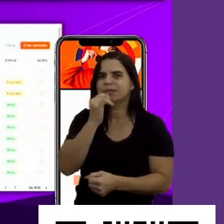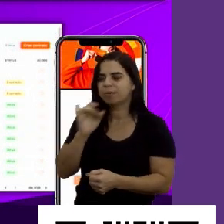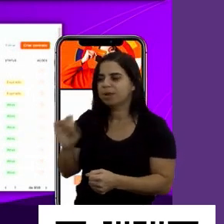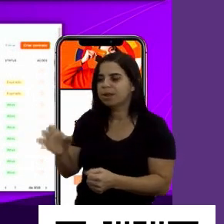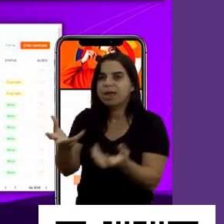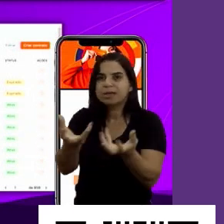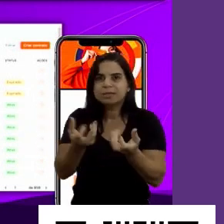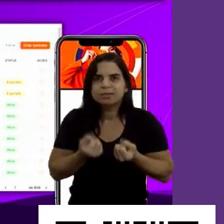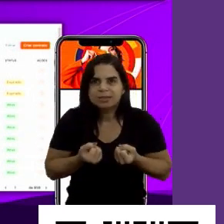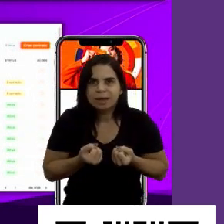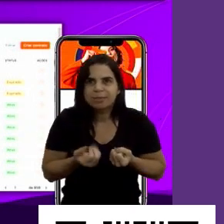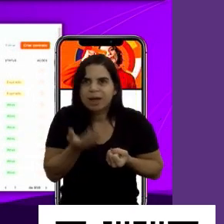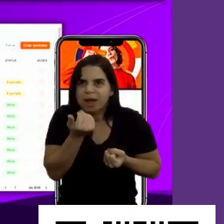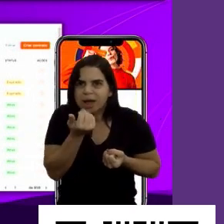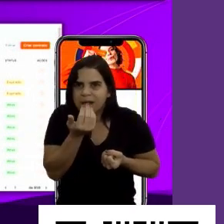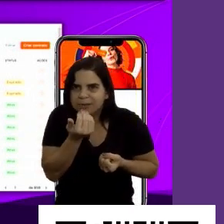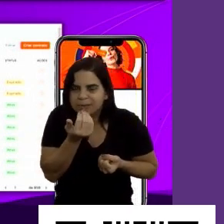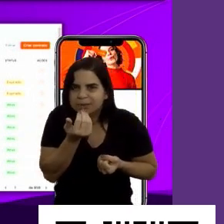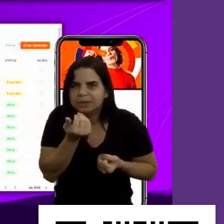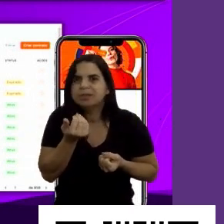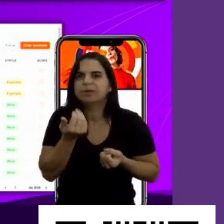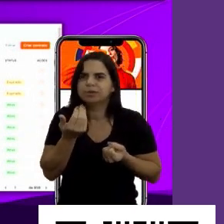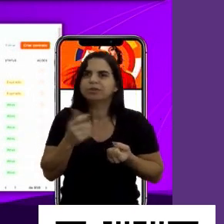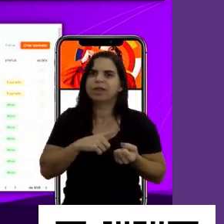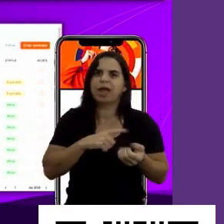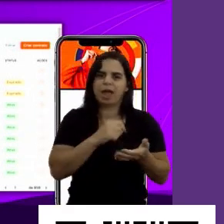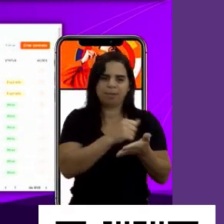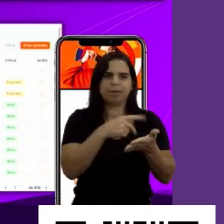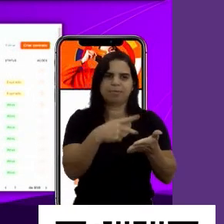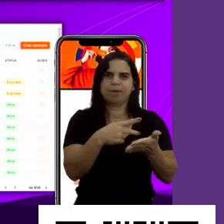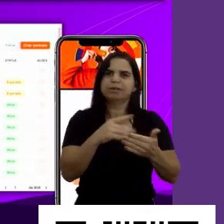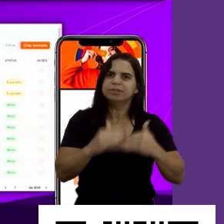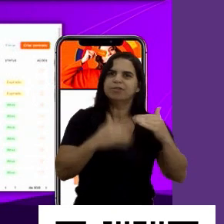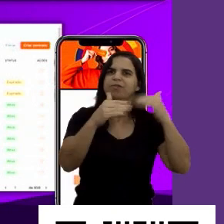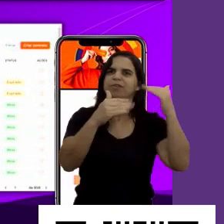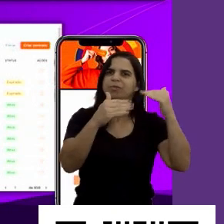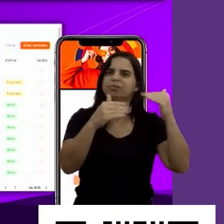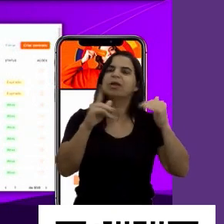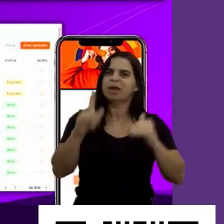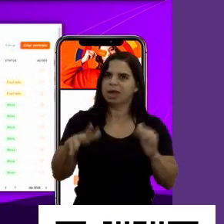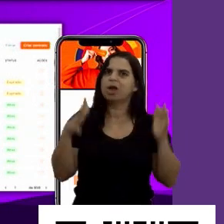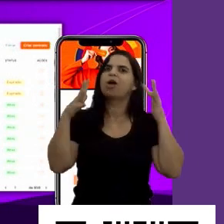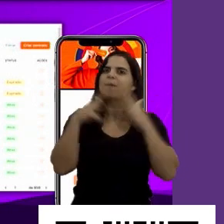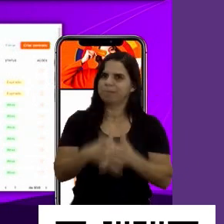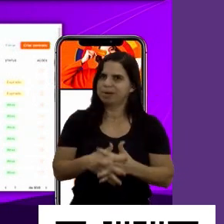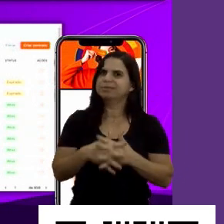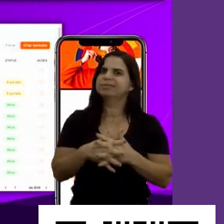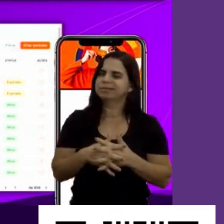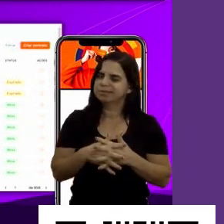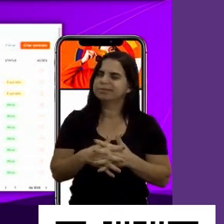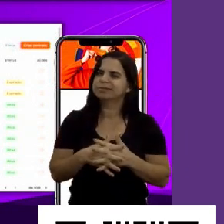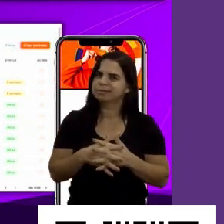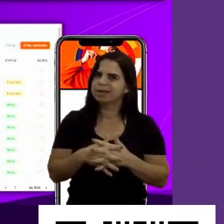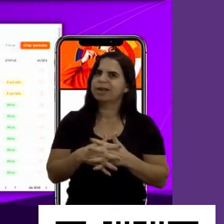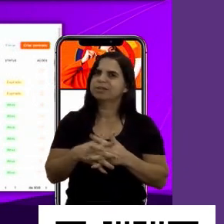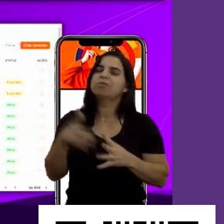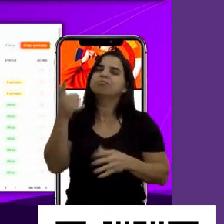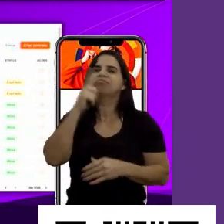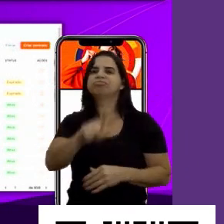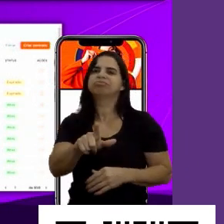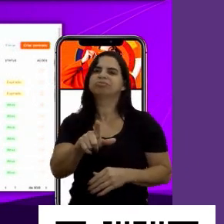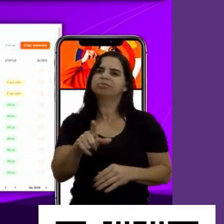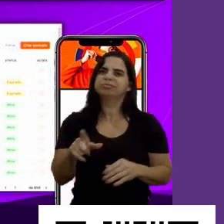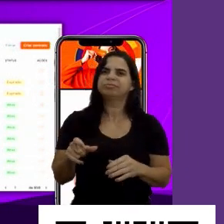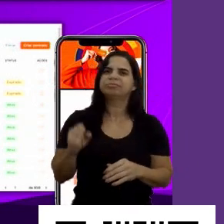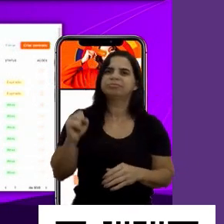tá lá sendo gerenciado pelo aplicativo que a gente desenvolveu então é uma complexidade muito alta que a gente consegue imprimir não